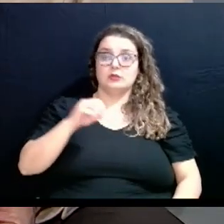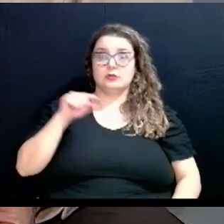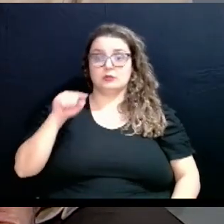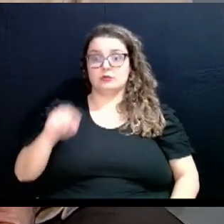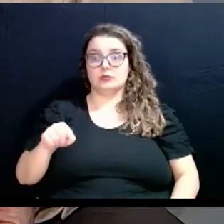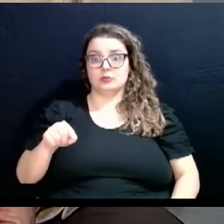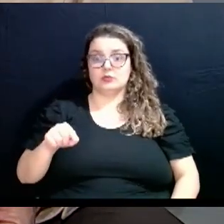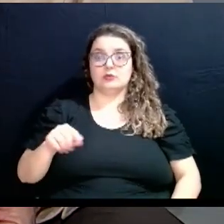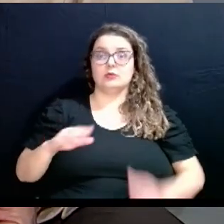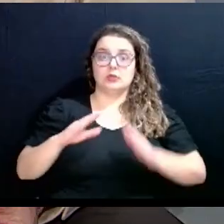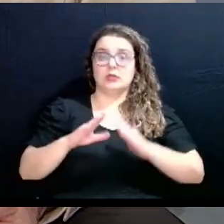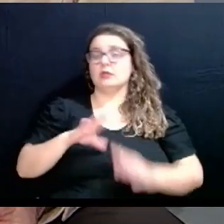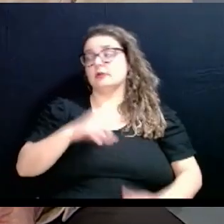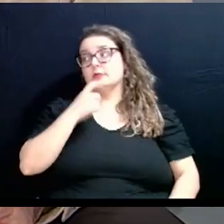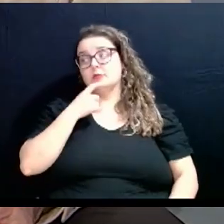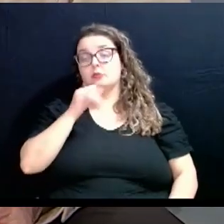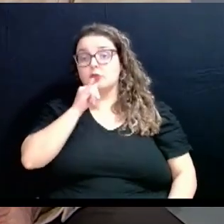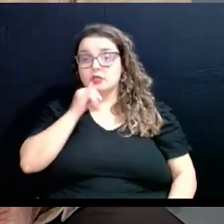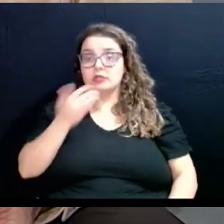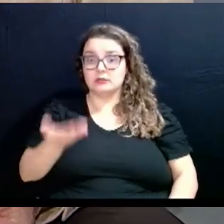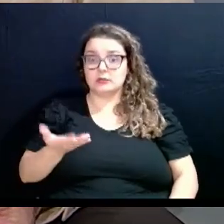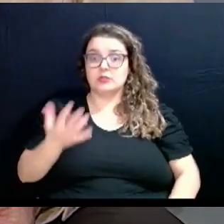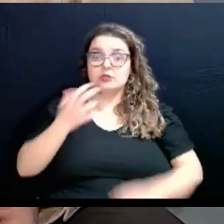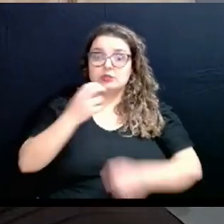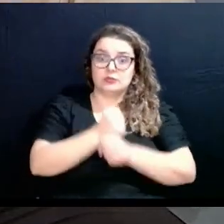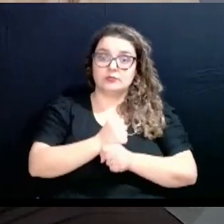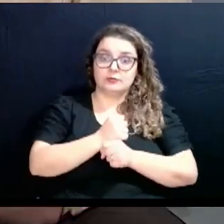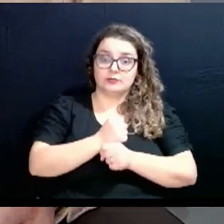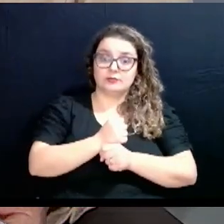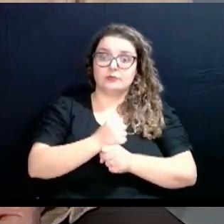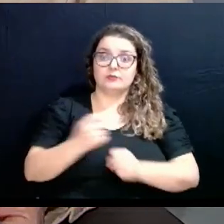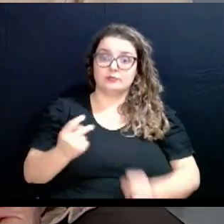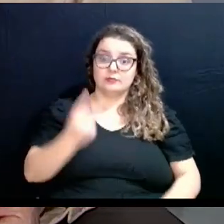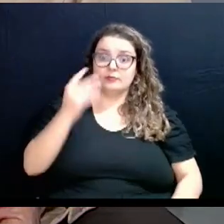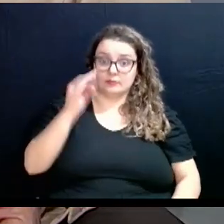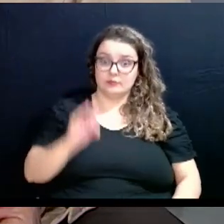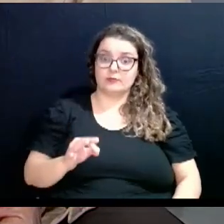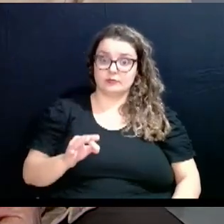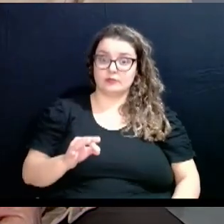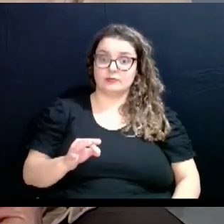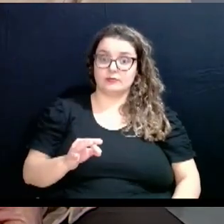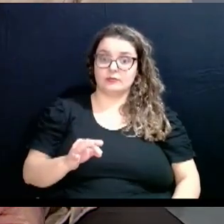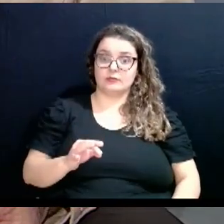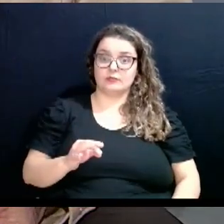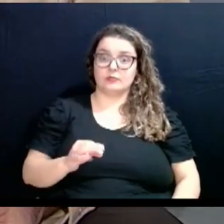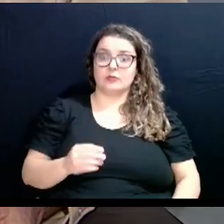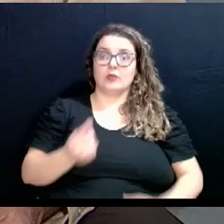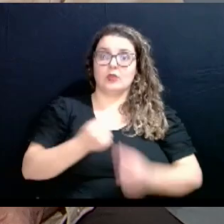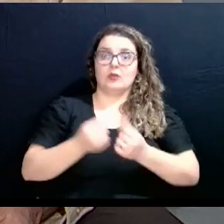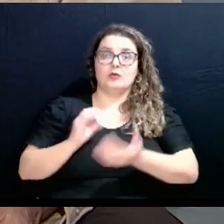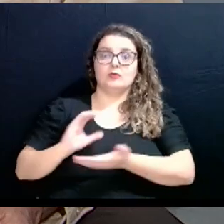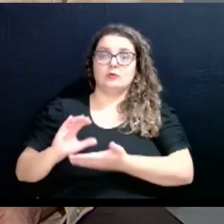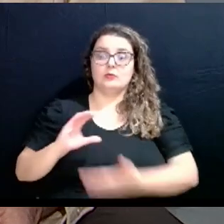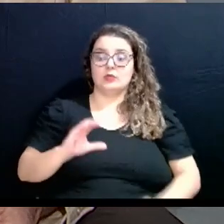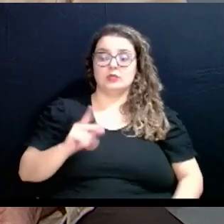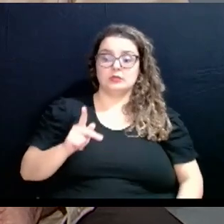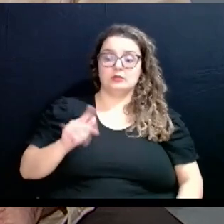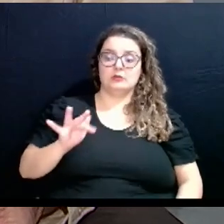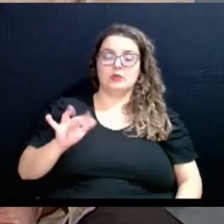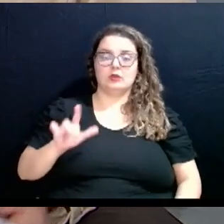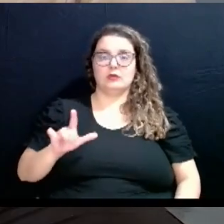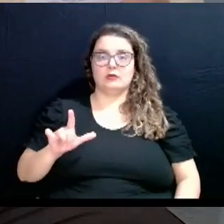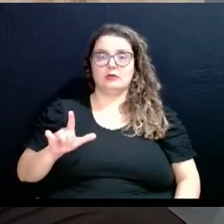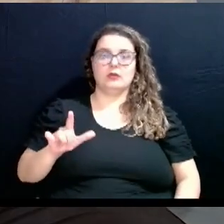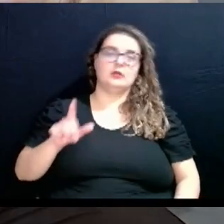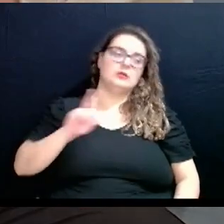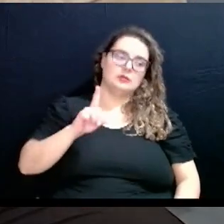400 mil casas que tem em Campinas, por exemplo, se você somar tudo isso, dá um valor certo. O dinheiro vai para a CPFL,